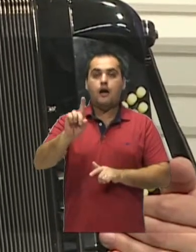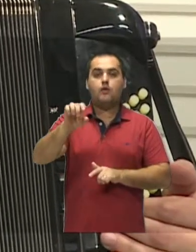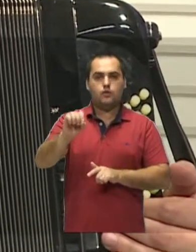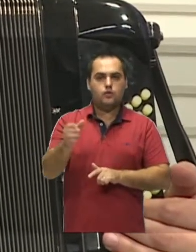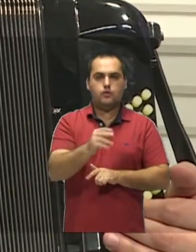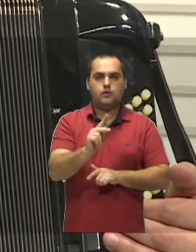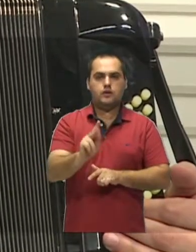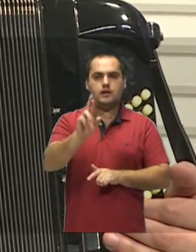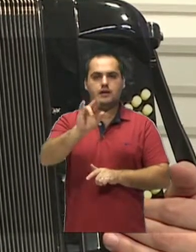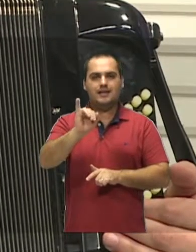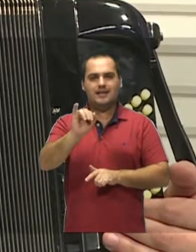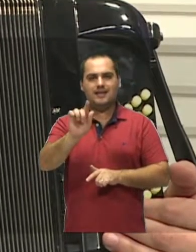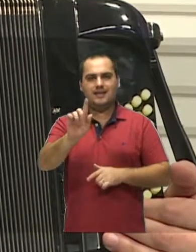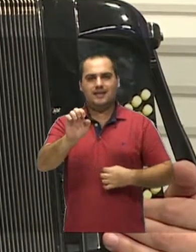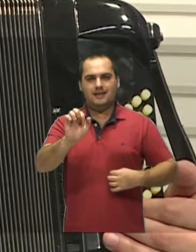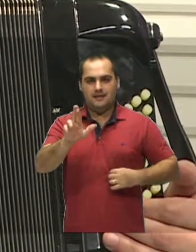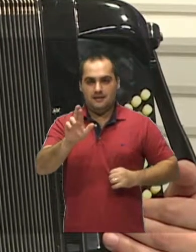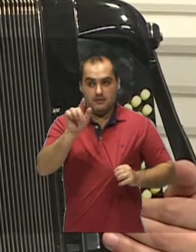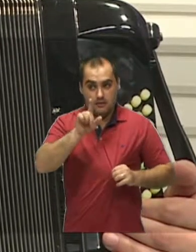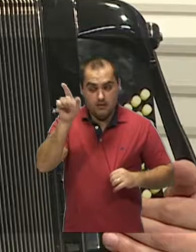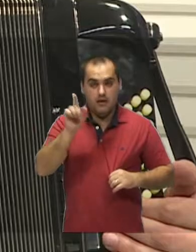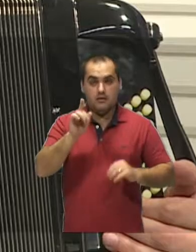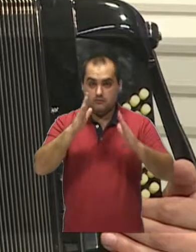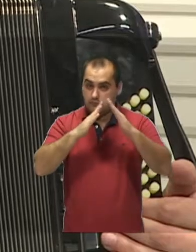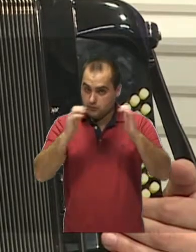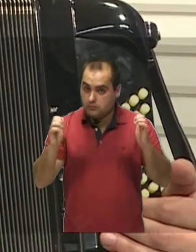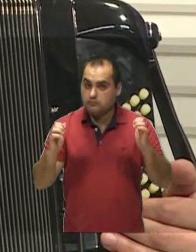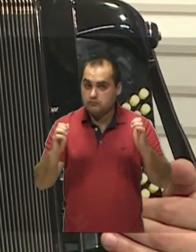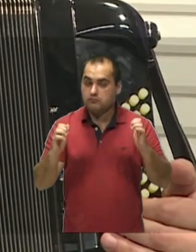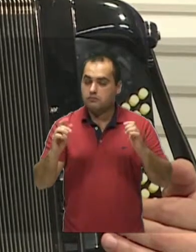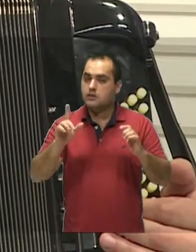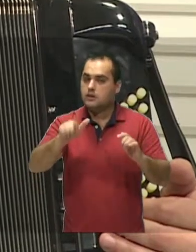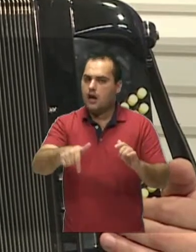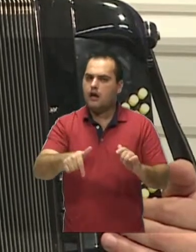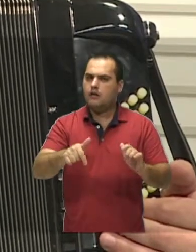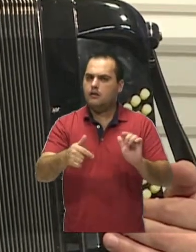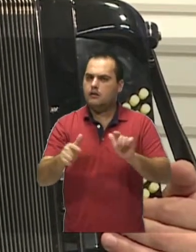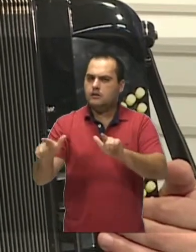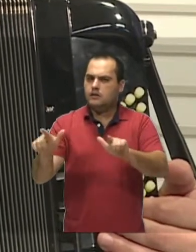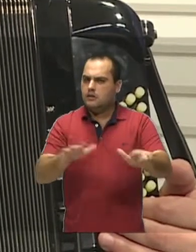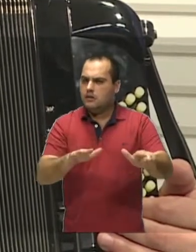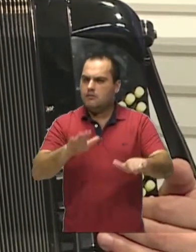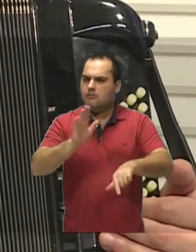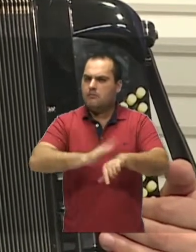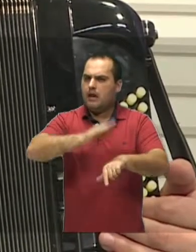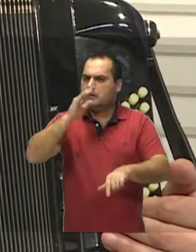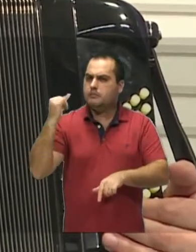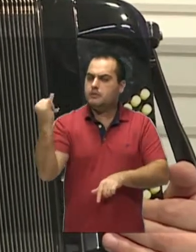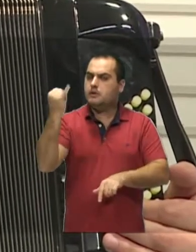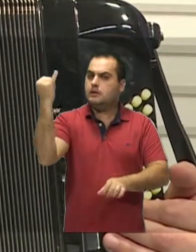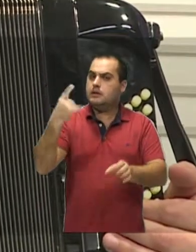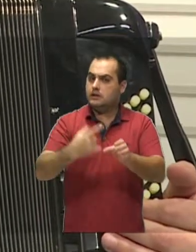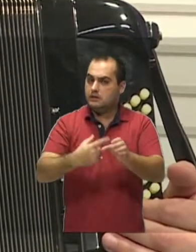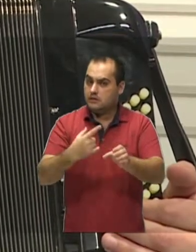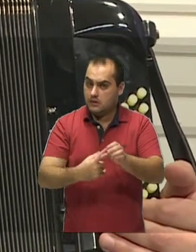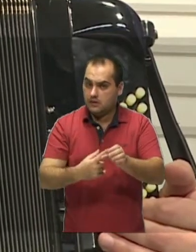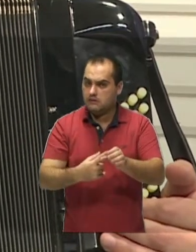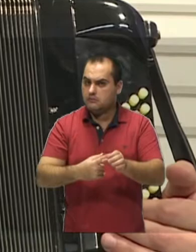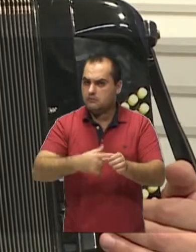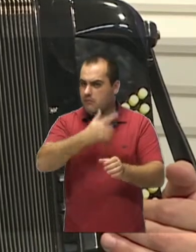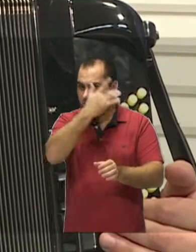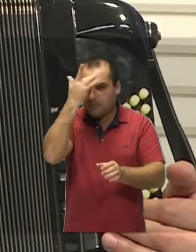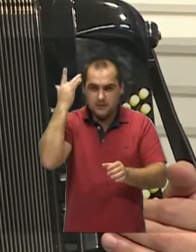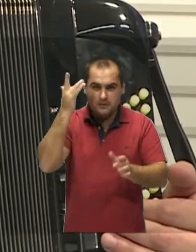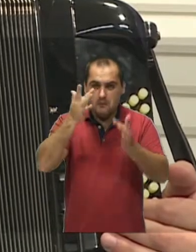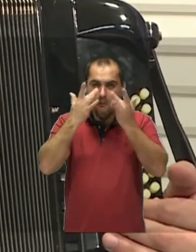Brusque, que é uma das semanas de arte, talvez hoje em dia mais importante da cidade, que traz artistas